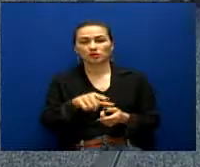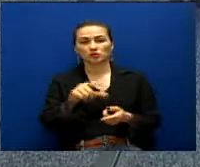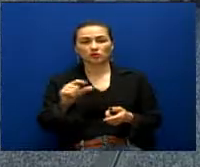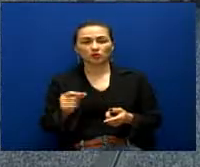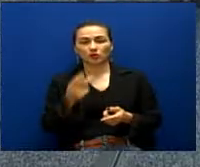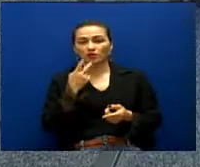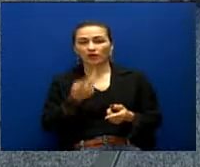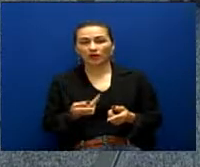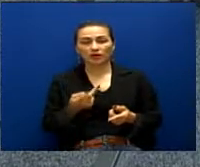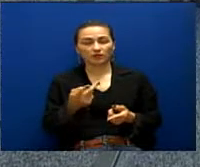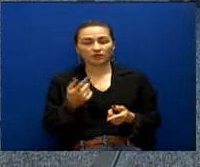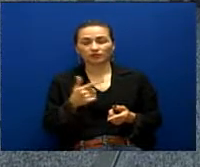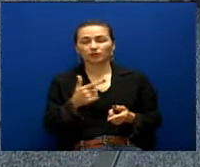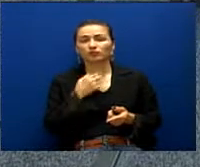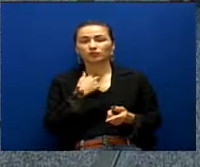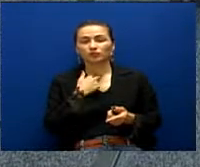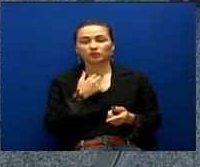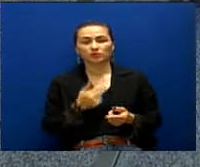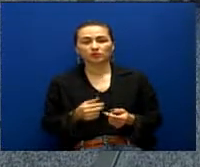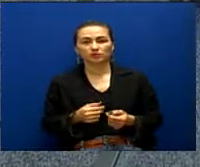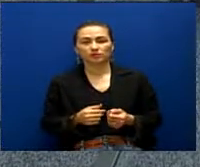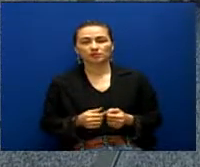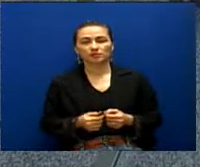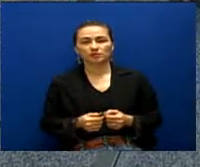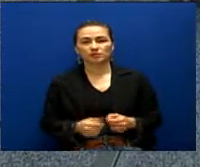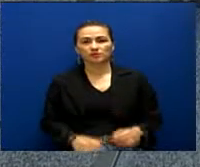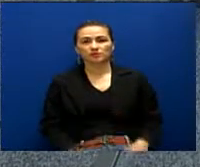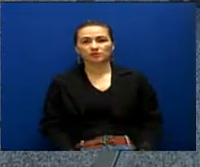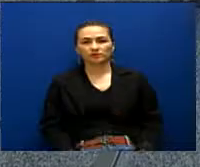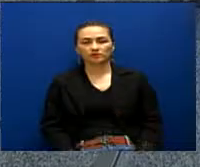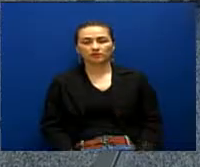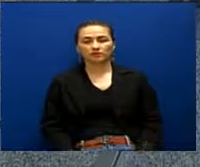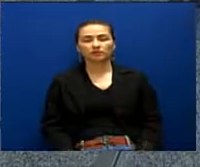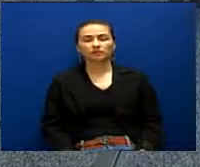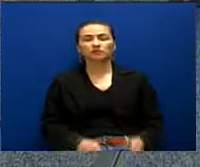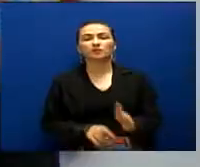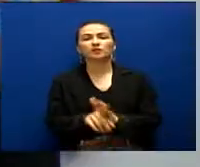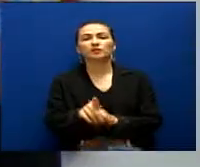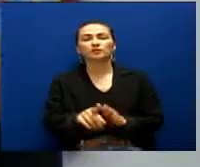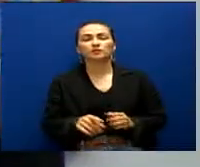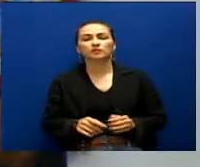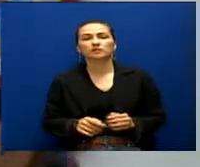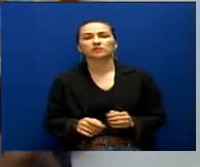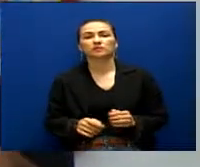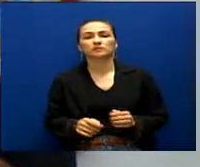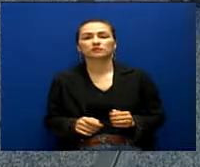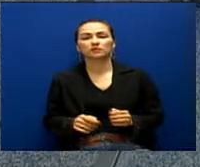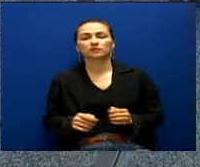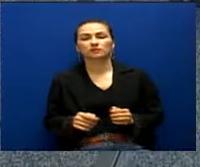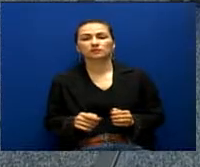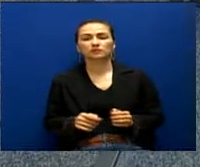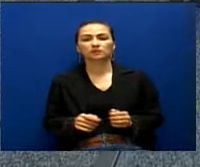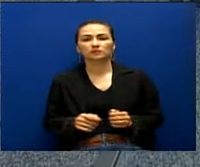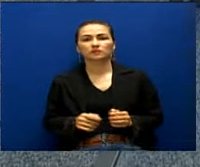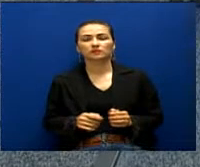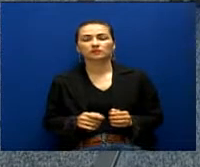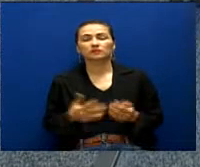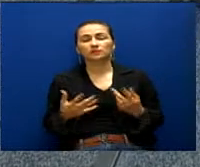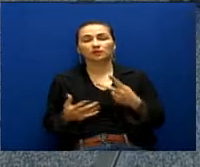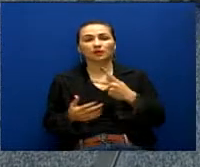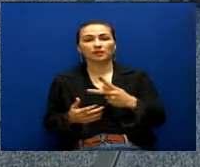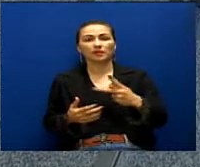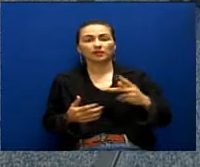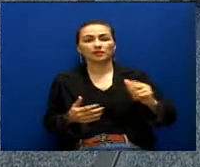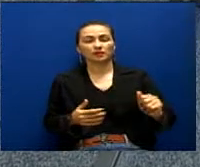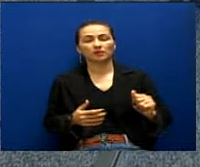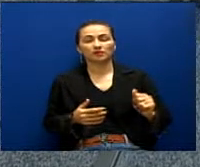prefere votação em bloco ou não? Pode ser. Então, por favor. Porque vai ser atípico. Toda a votação de PPA, as